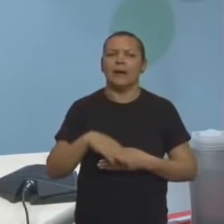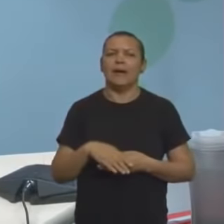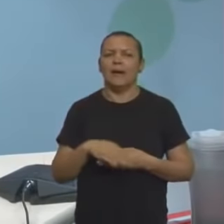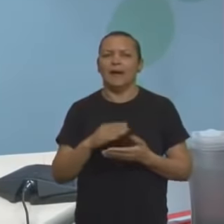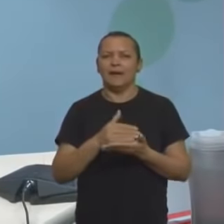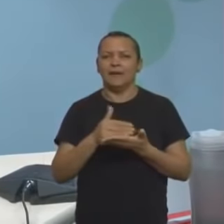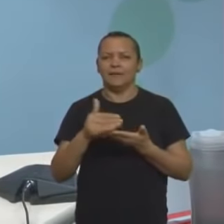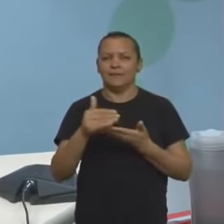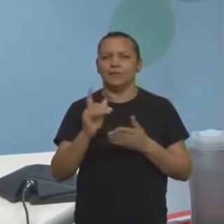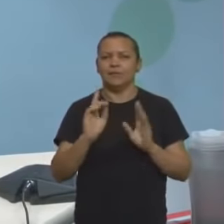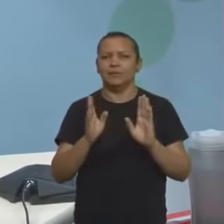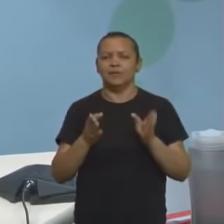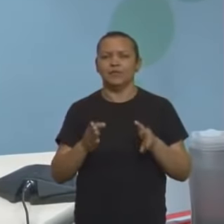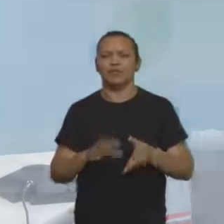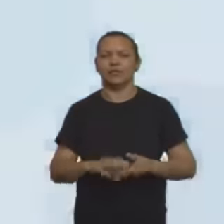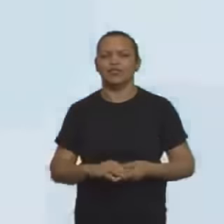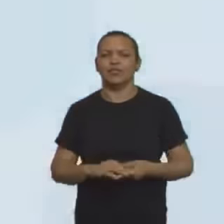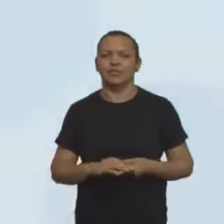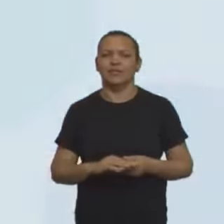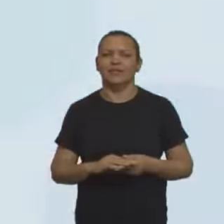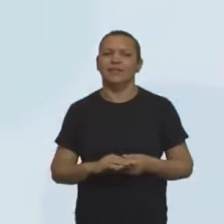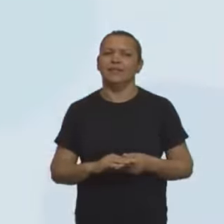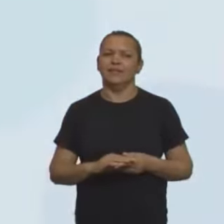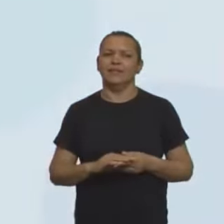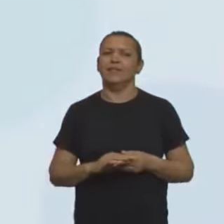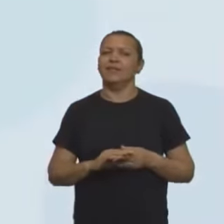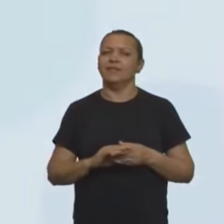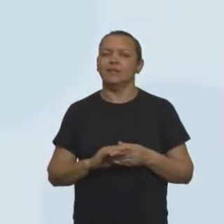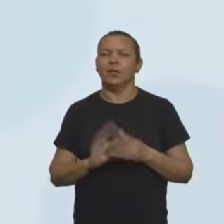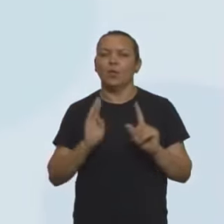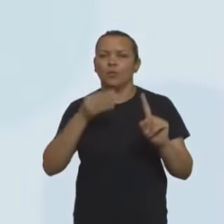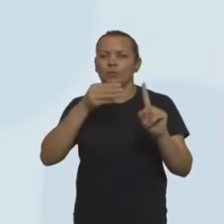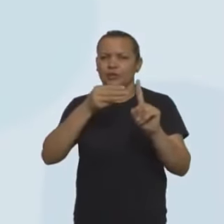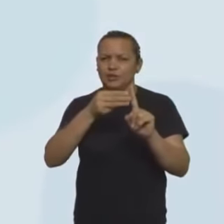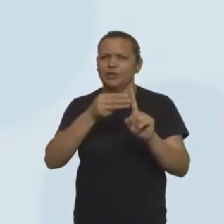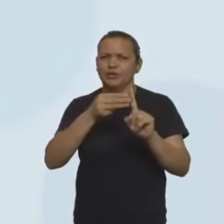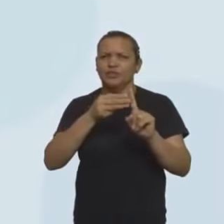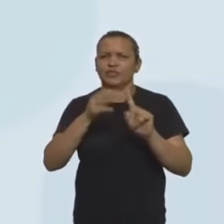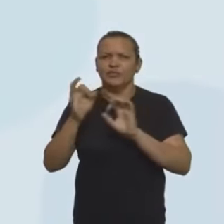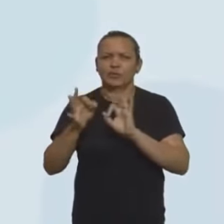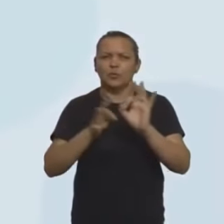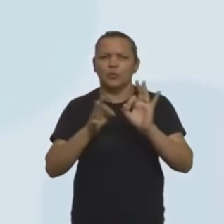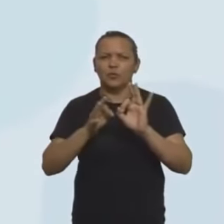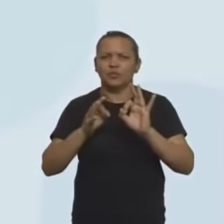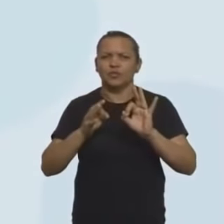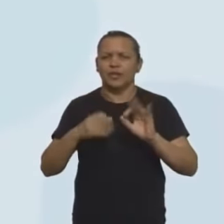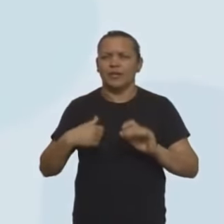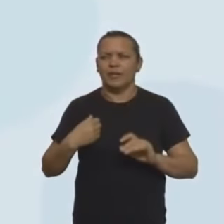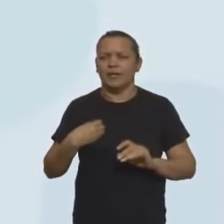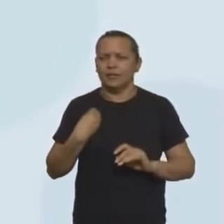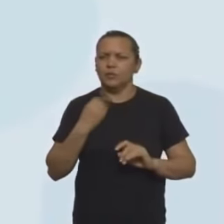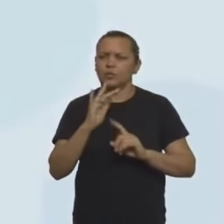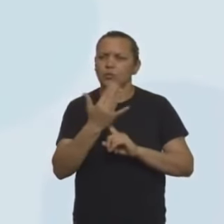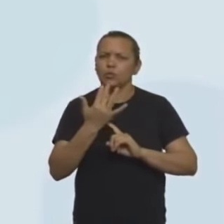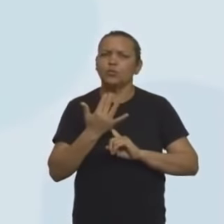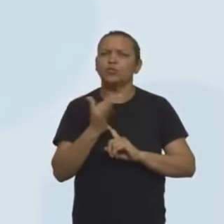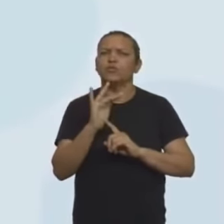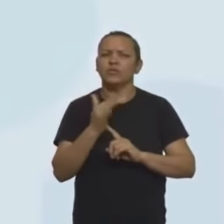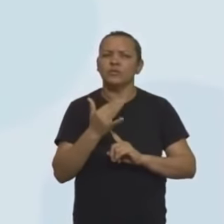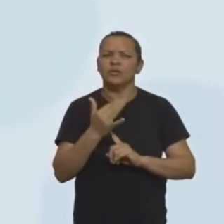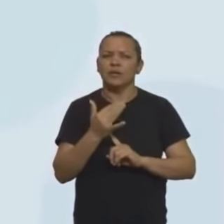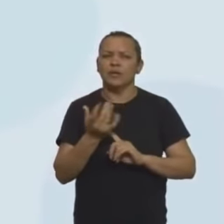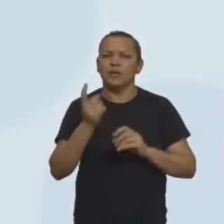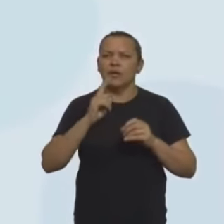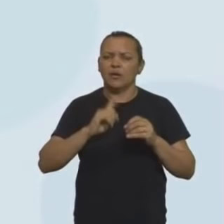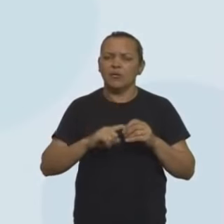já, né, vamos falar sobre os objetivos, o projeto de convivência, vamos retomar o nosso cronograma, a